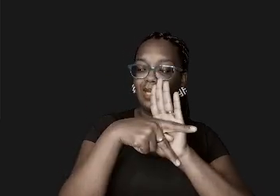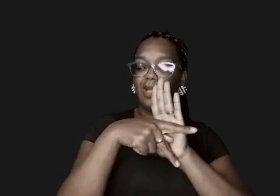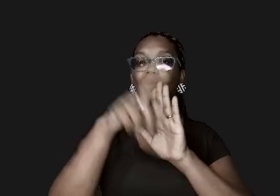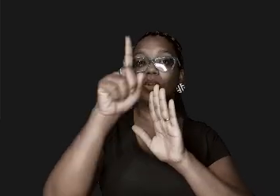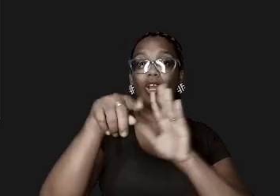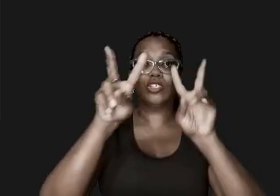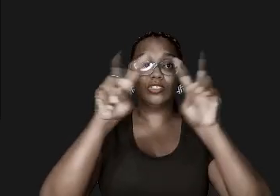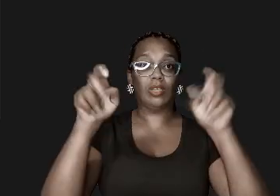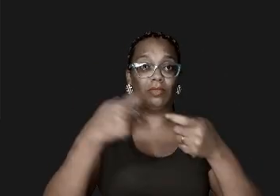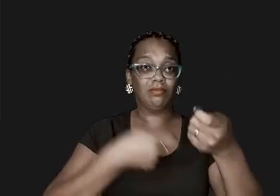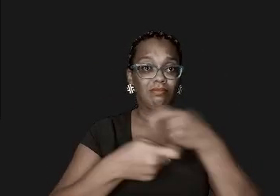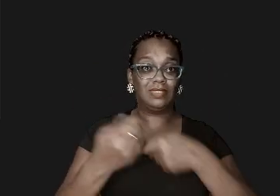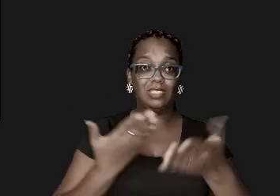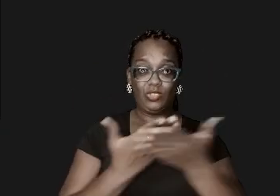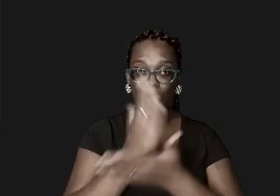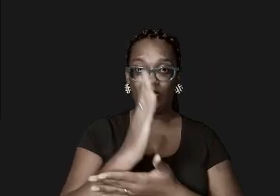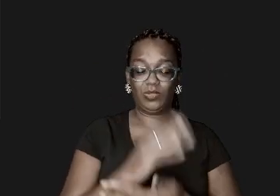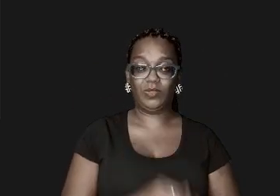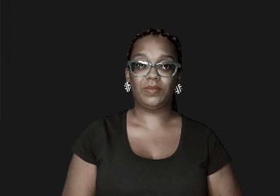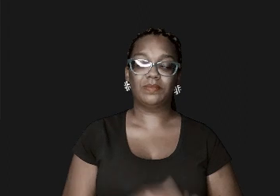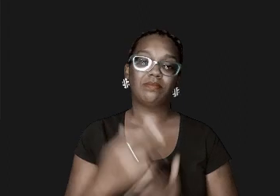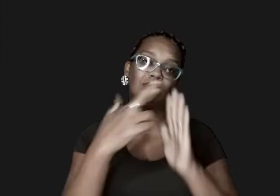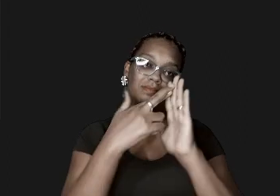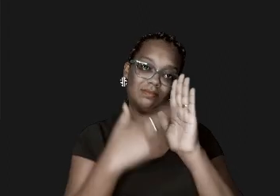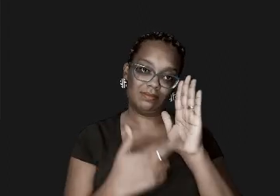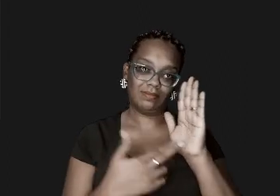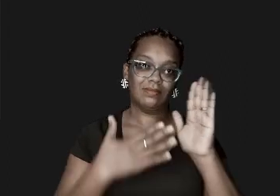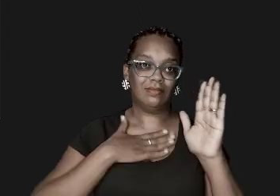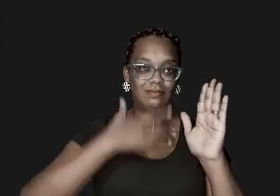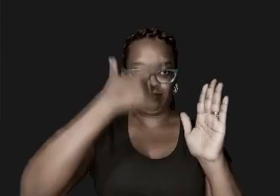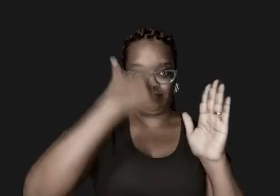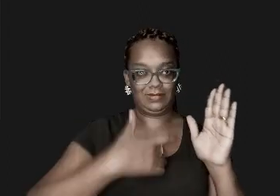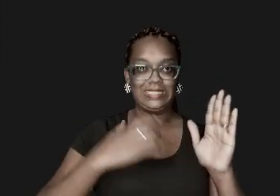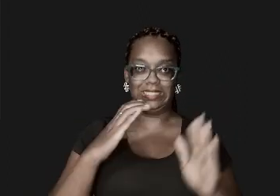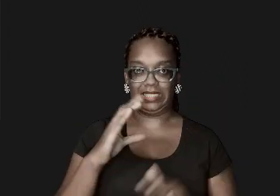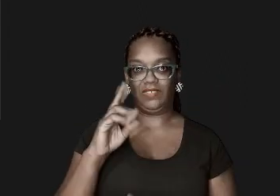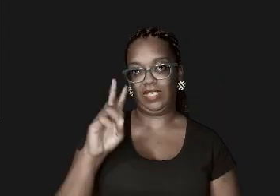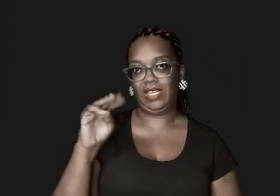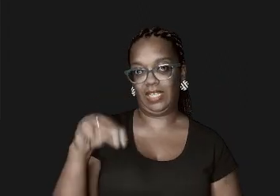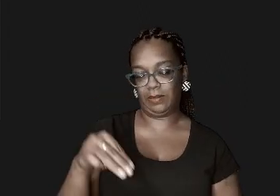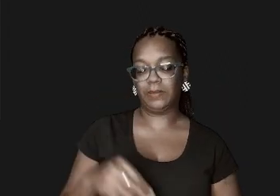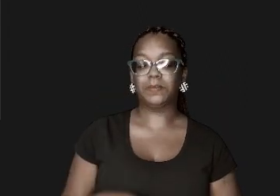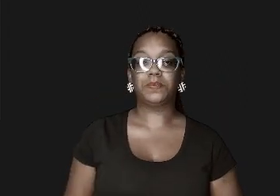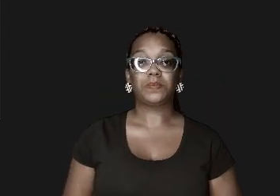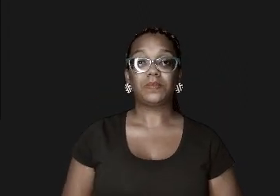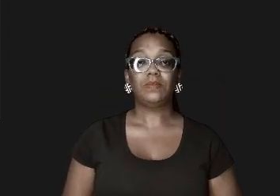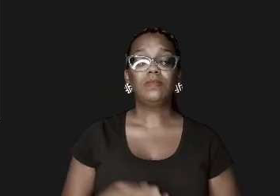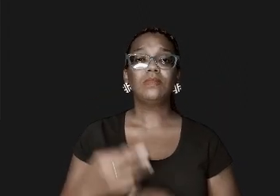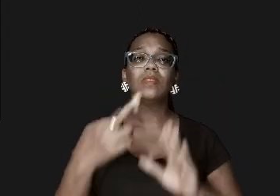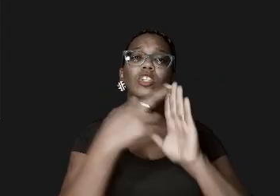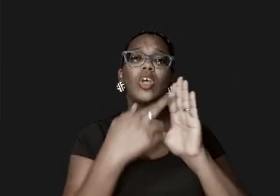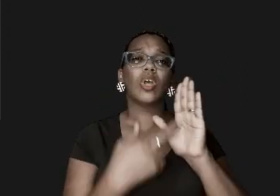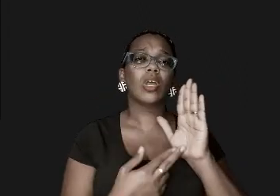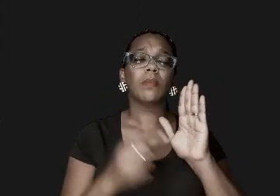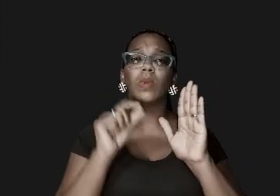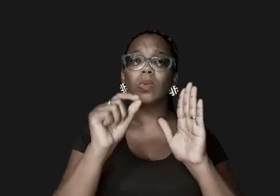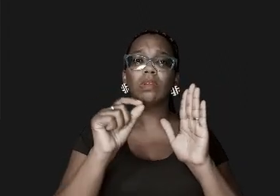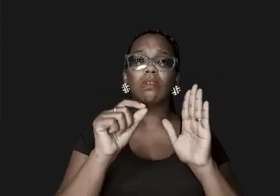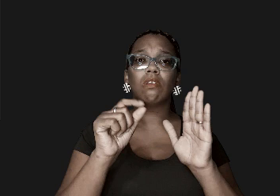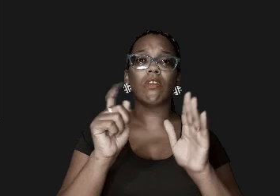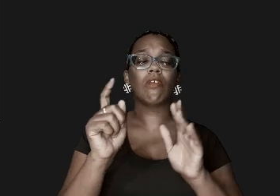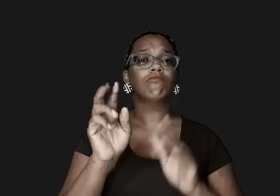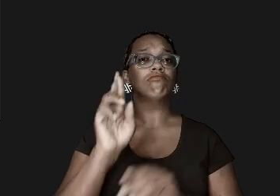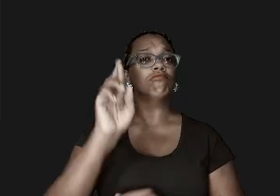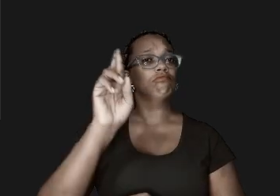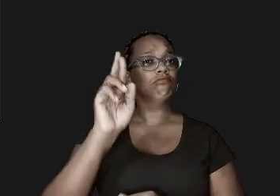por cada vez mais garantias processuais típicas do processo penal ou direito administrativo sacrador Então as normas e eu